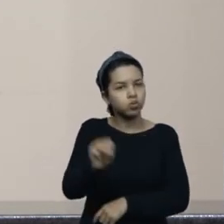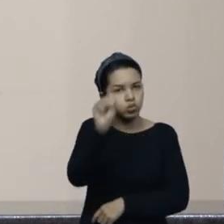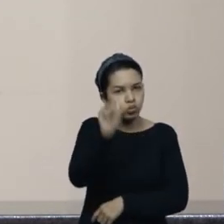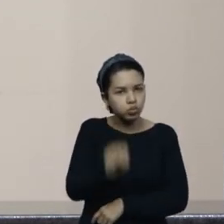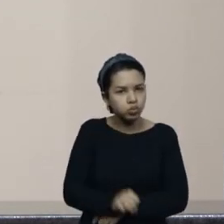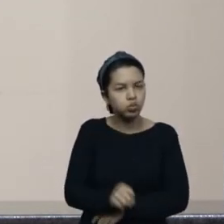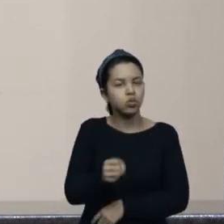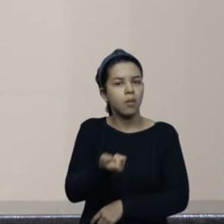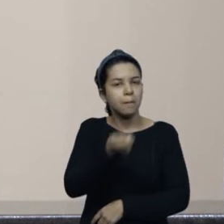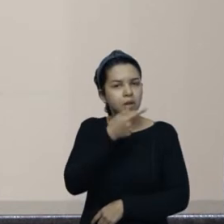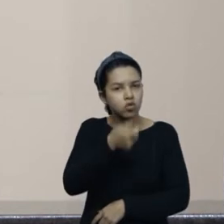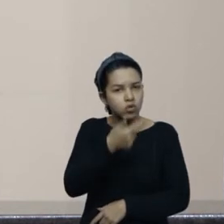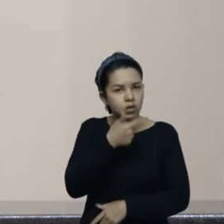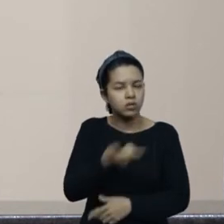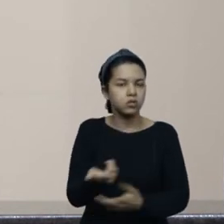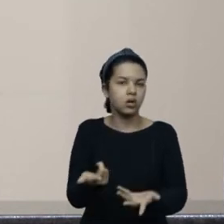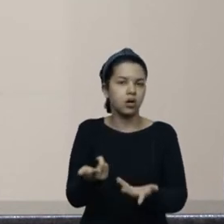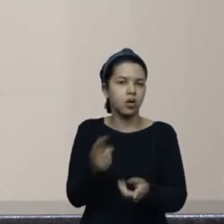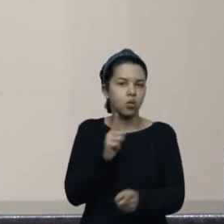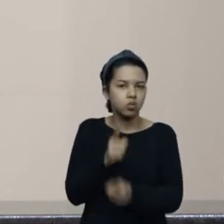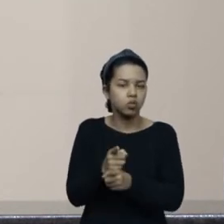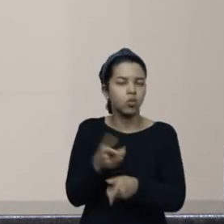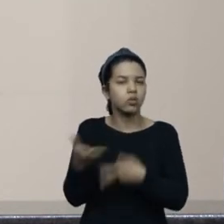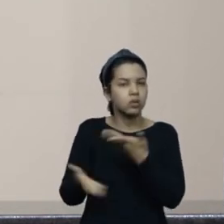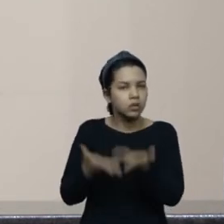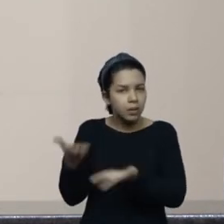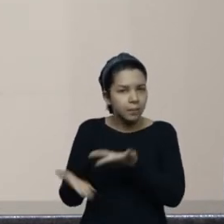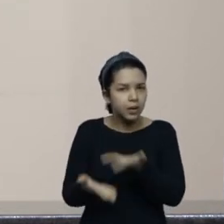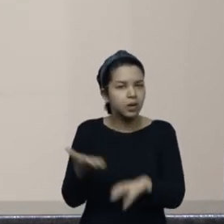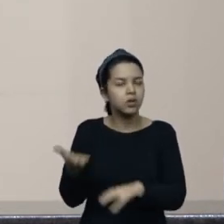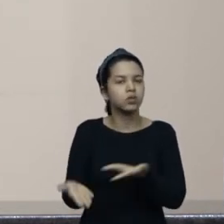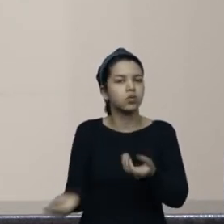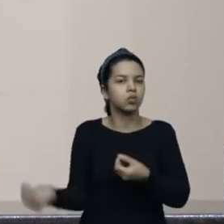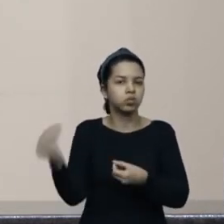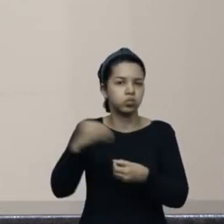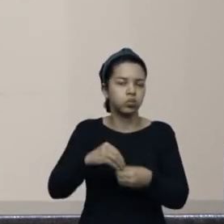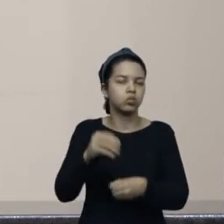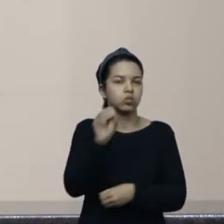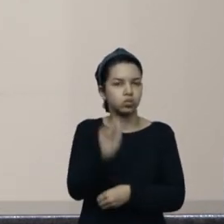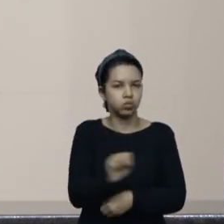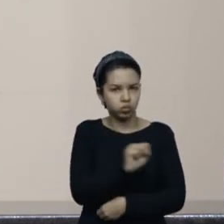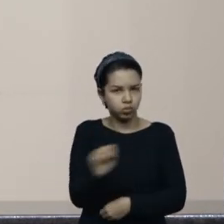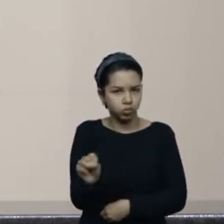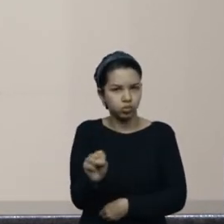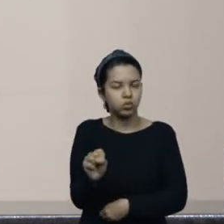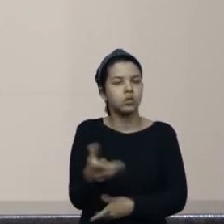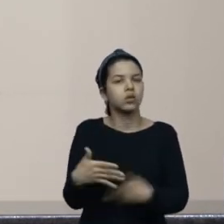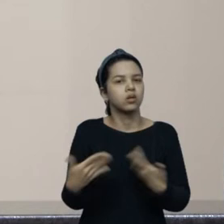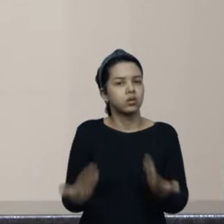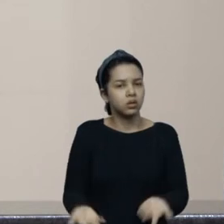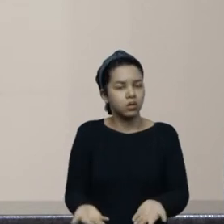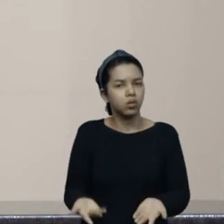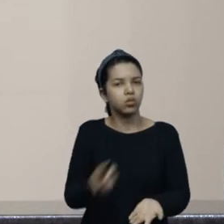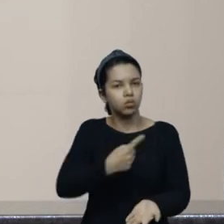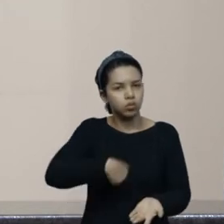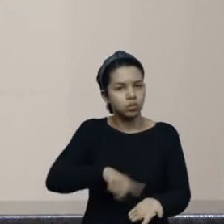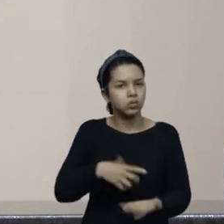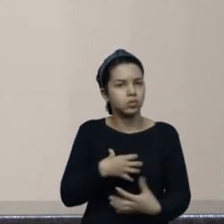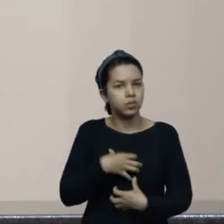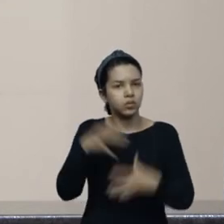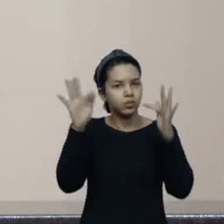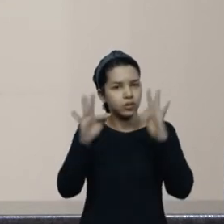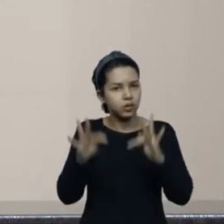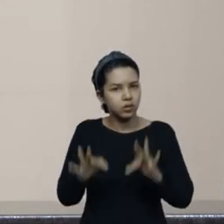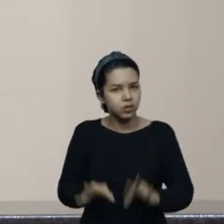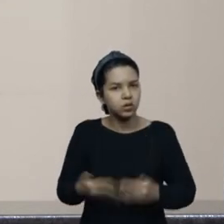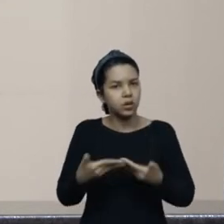esse diagnóstico, essa medicação e esse tratamento da doença. Então, eu fico muito feliz em poder abrir espaço